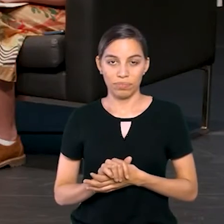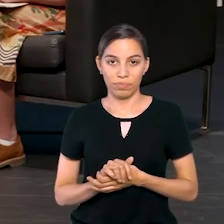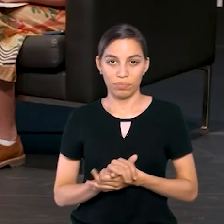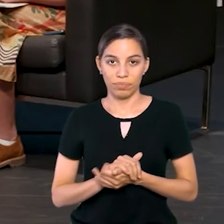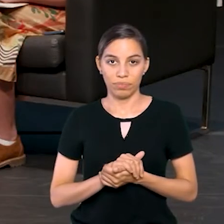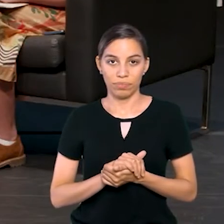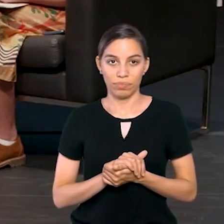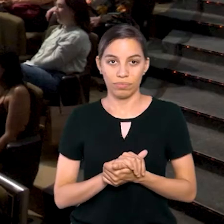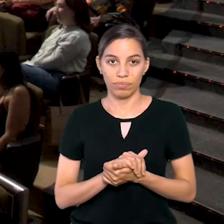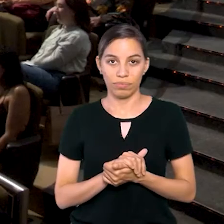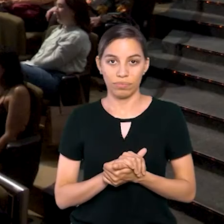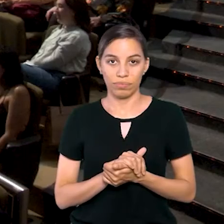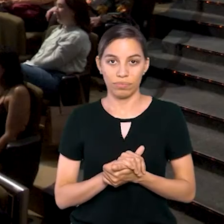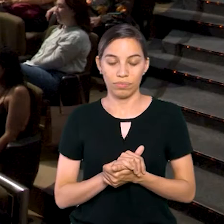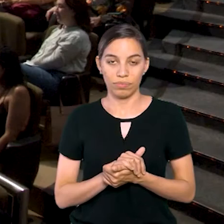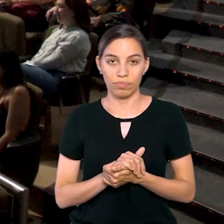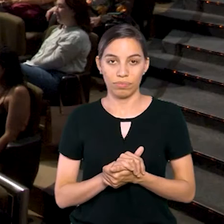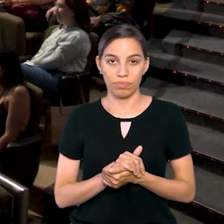erotaquá,